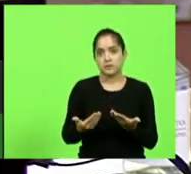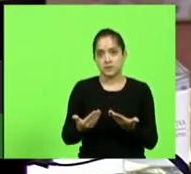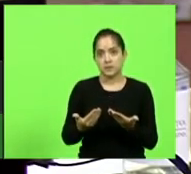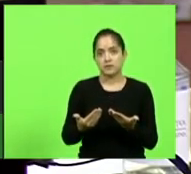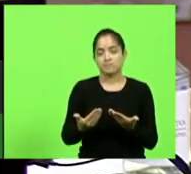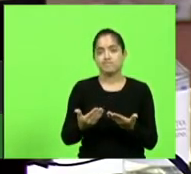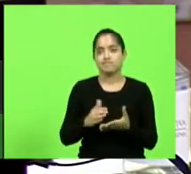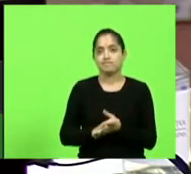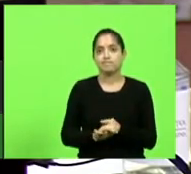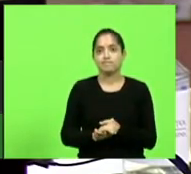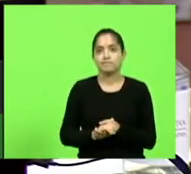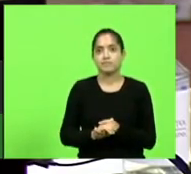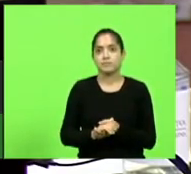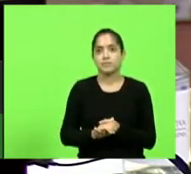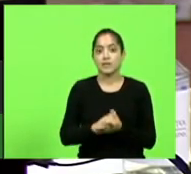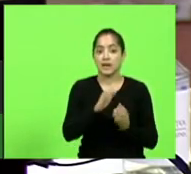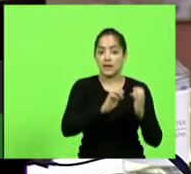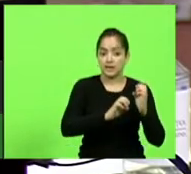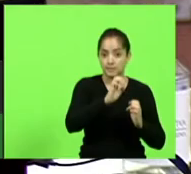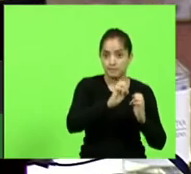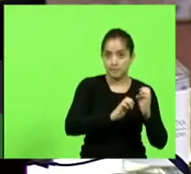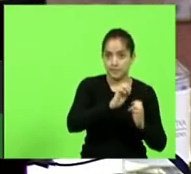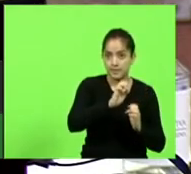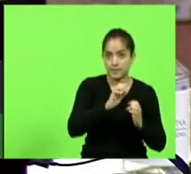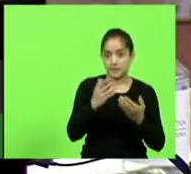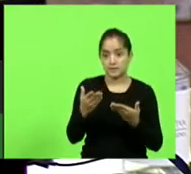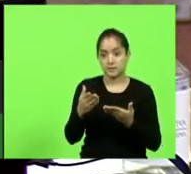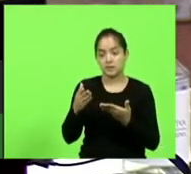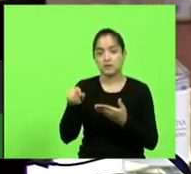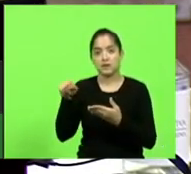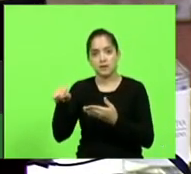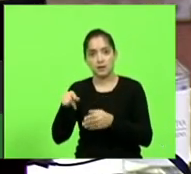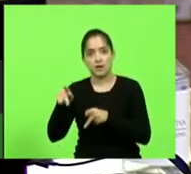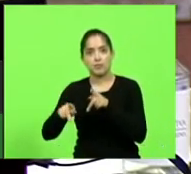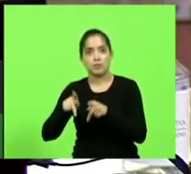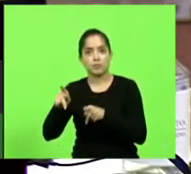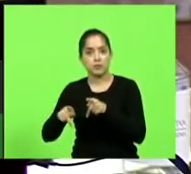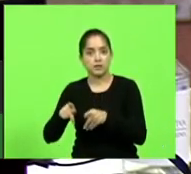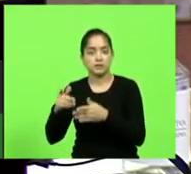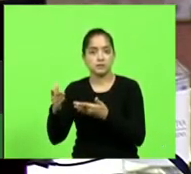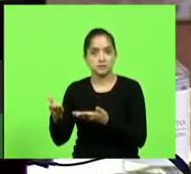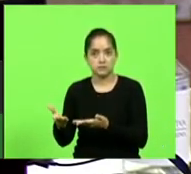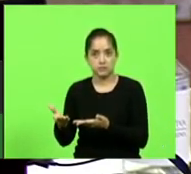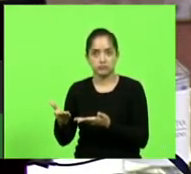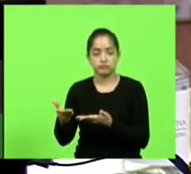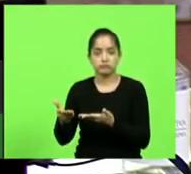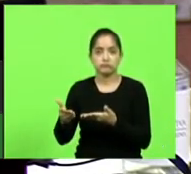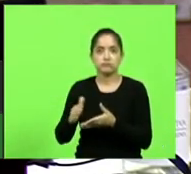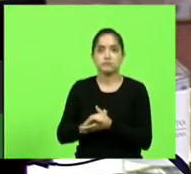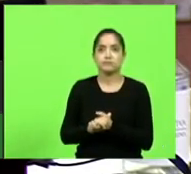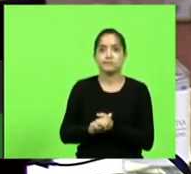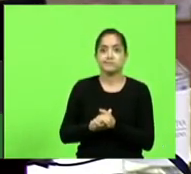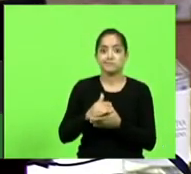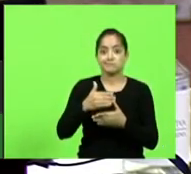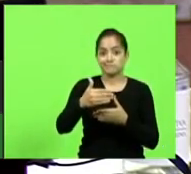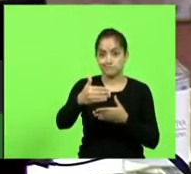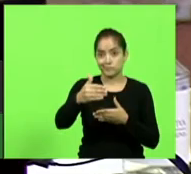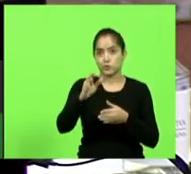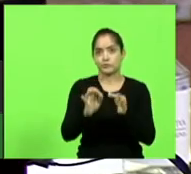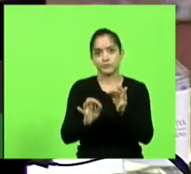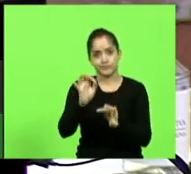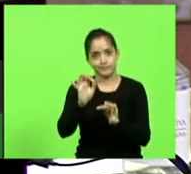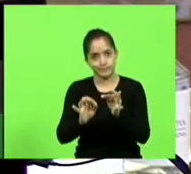enfrentar tanto a empresa quanto o próprio consumidor num fato que pode ser levado à justiça por conta